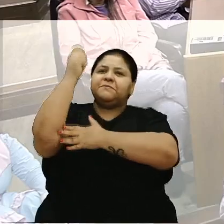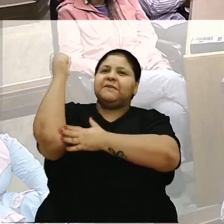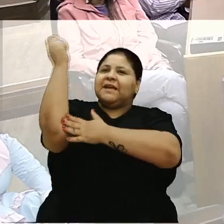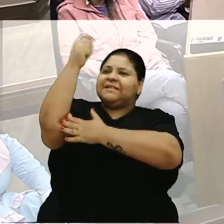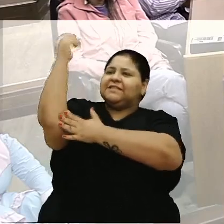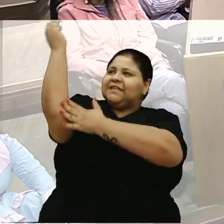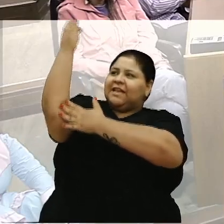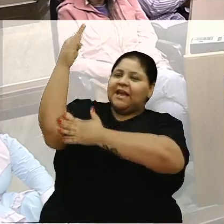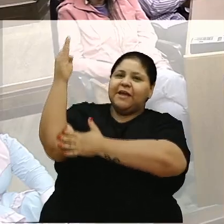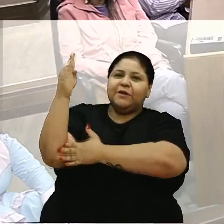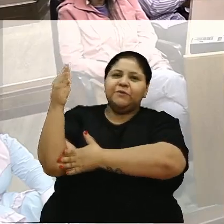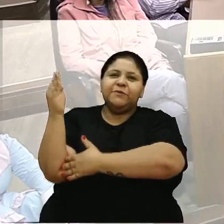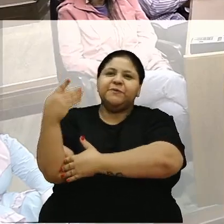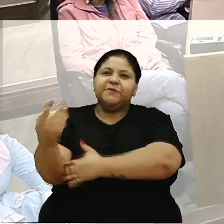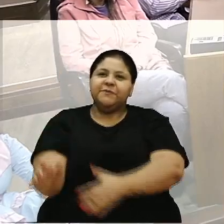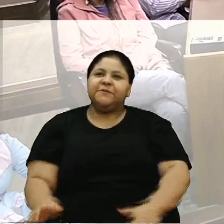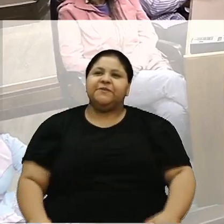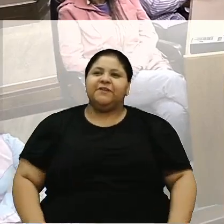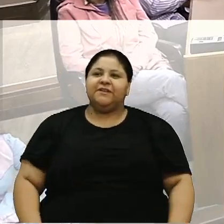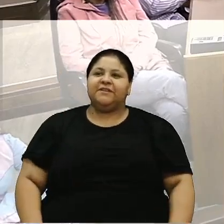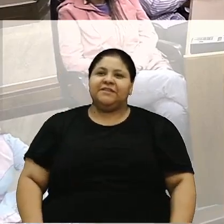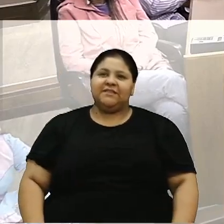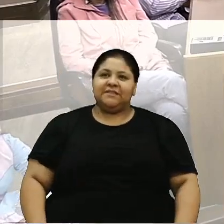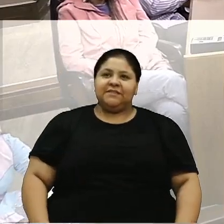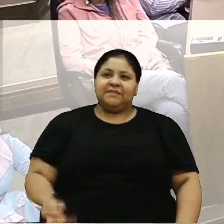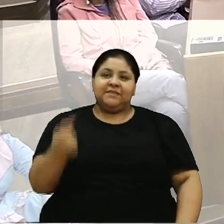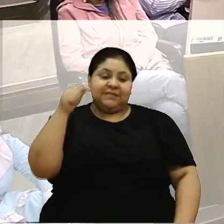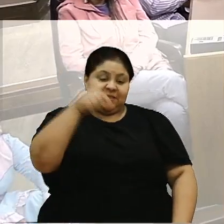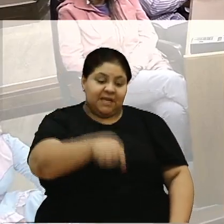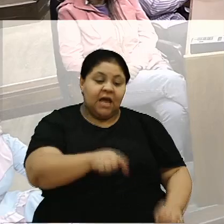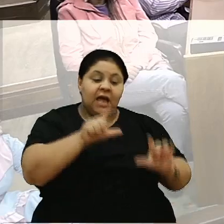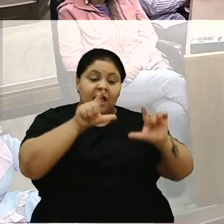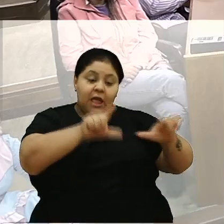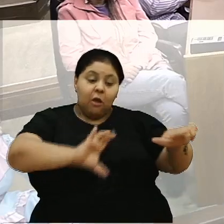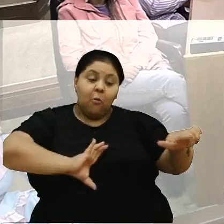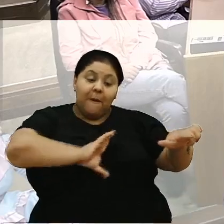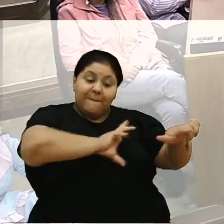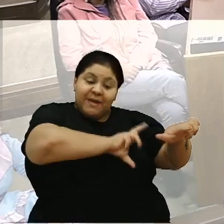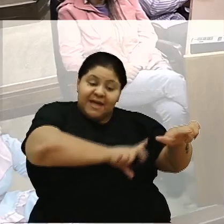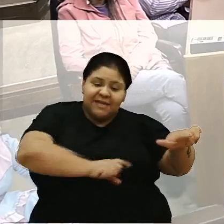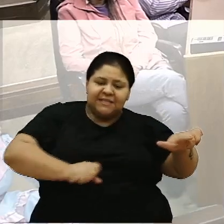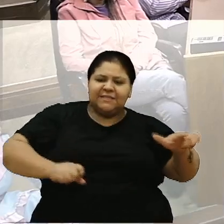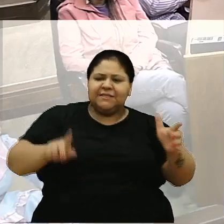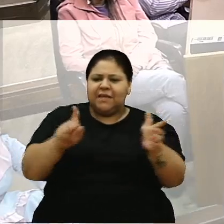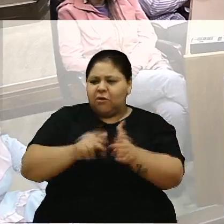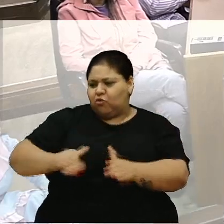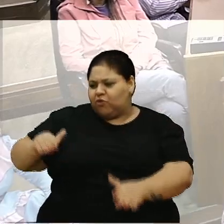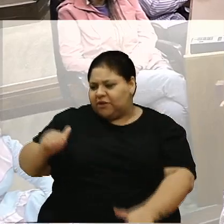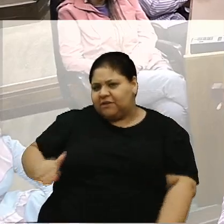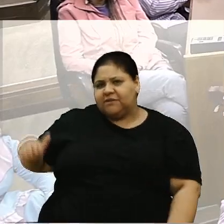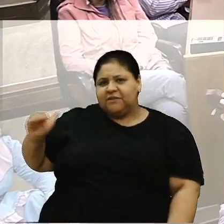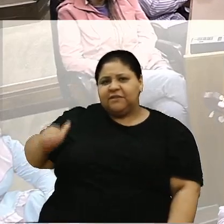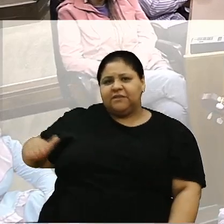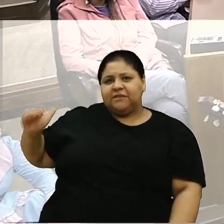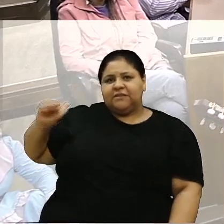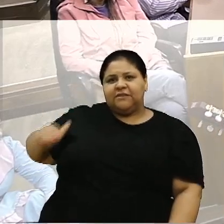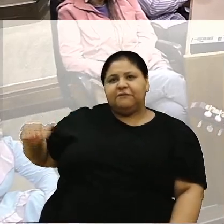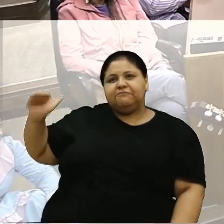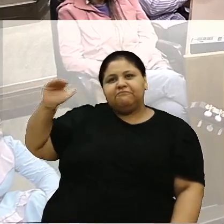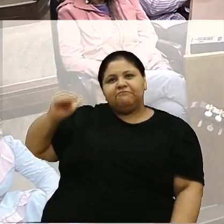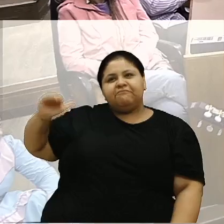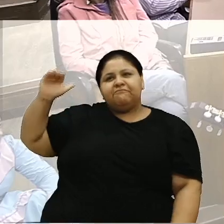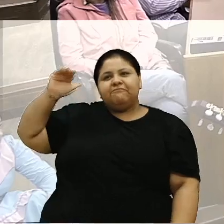e brasileiro desta terra que eu amei desde guri.